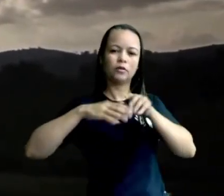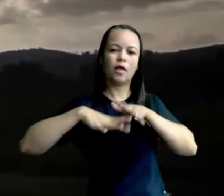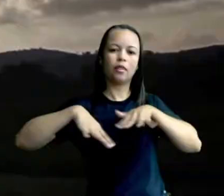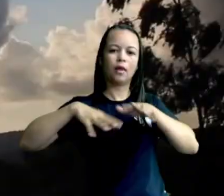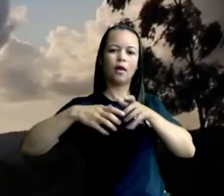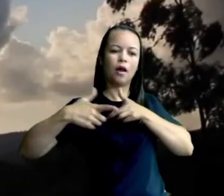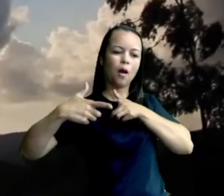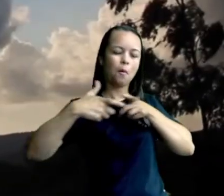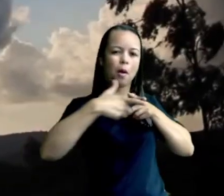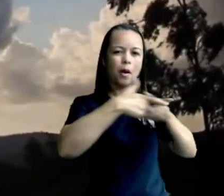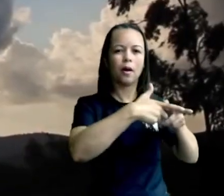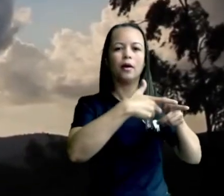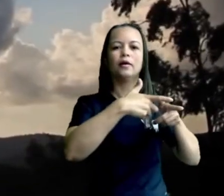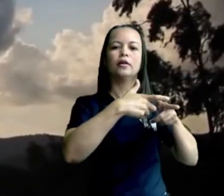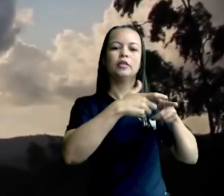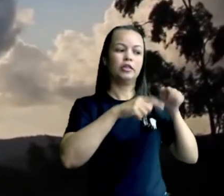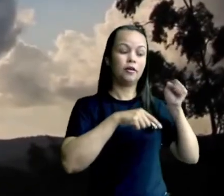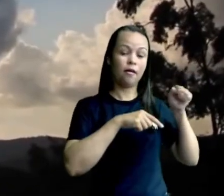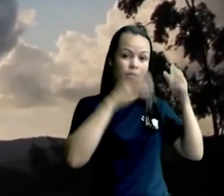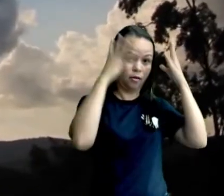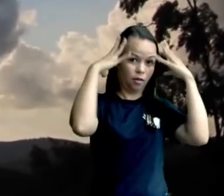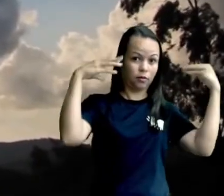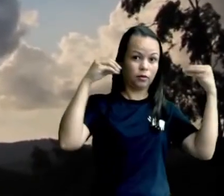E fugiram, em disparada.